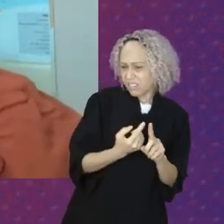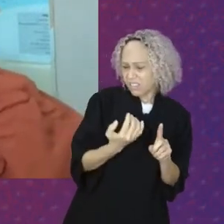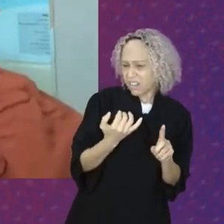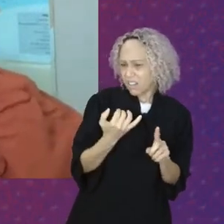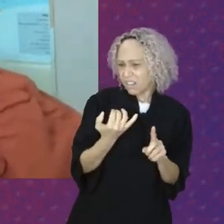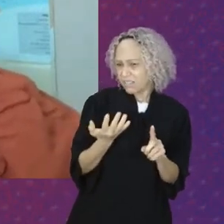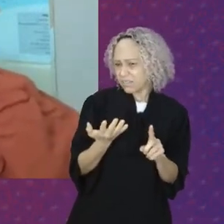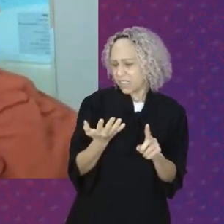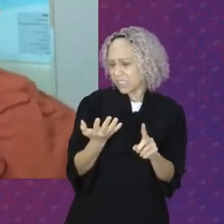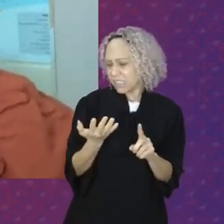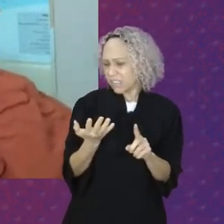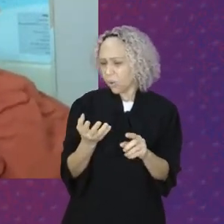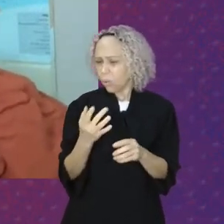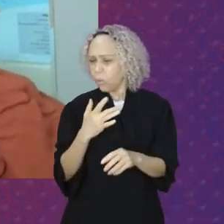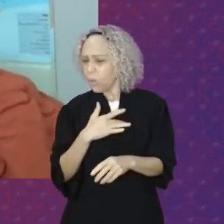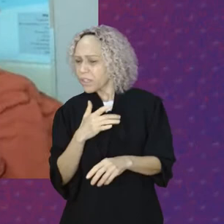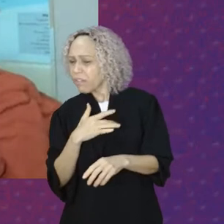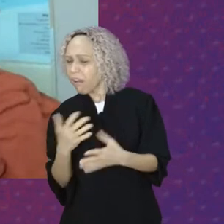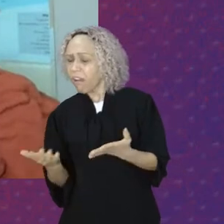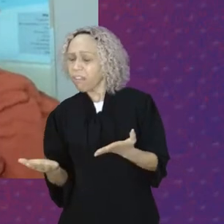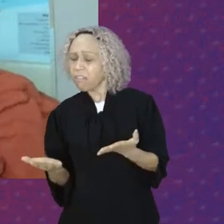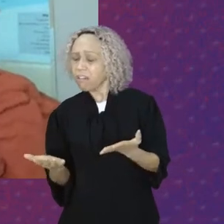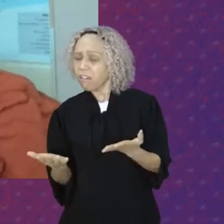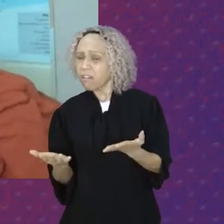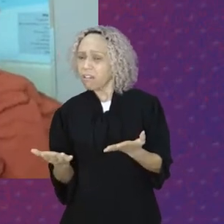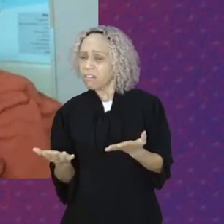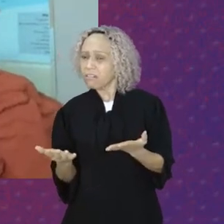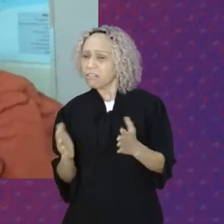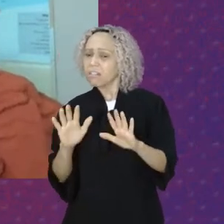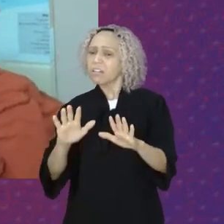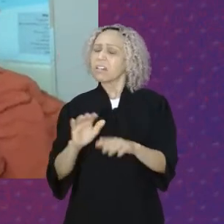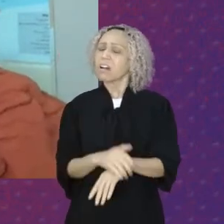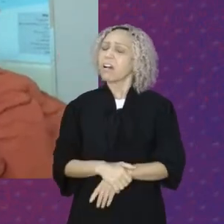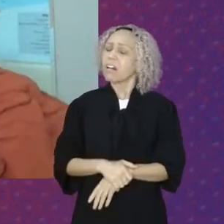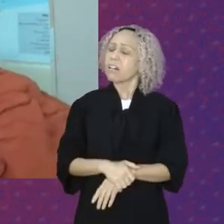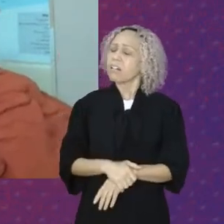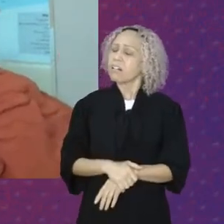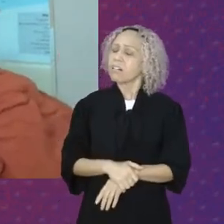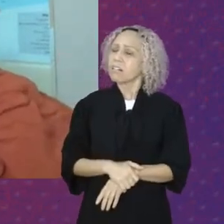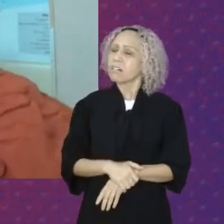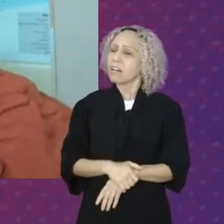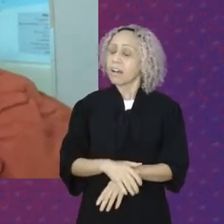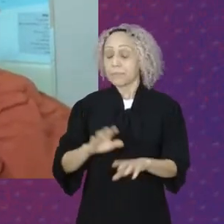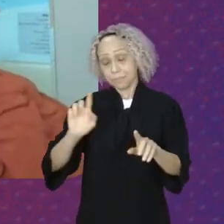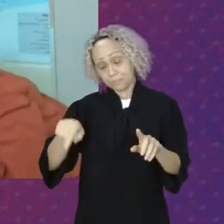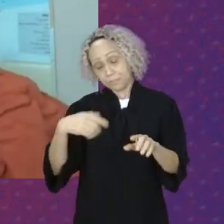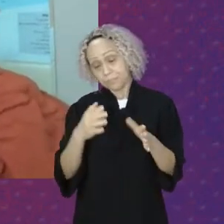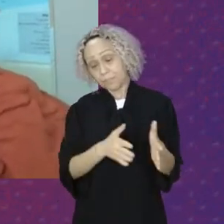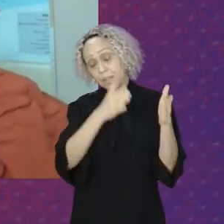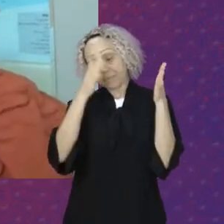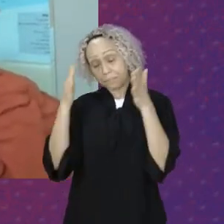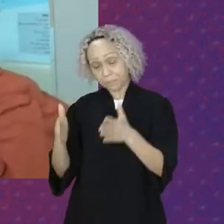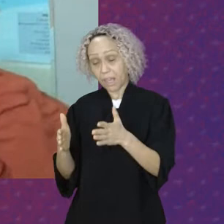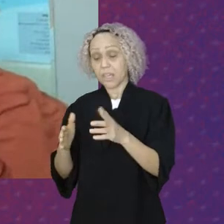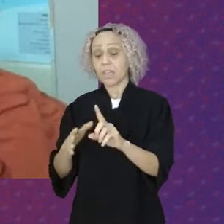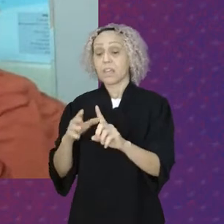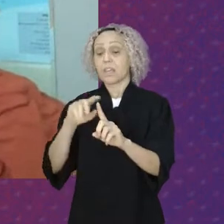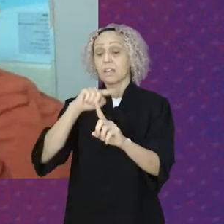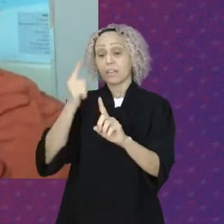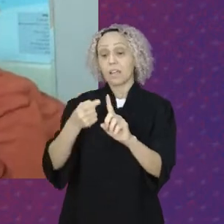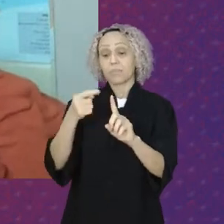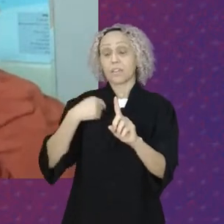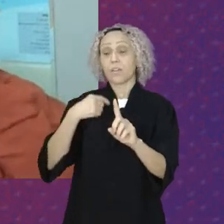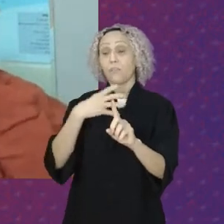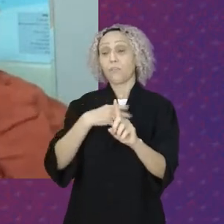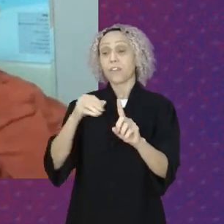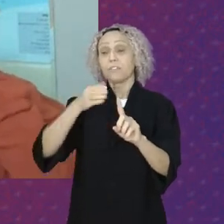Simão. Ele é um cachorro. Com quem vocês querem que eu deixe meu filho? Então, sim, tem creche, tem outras coisas. O Simão já está indo para a creche,